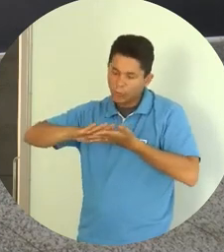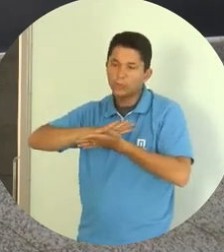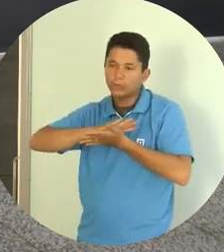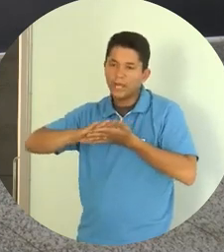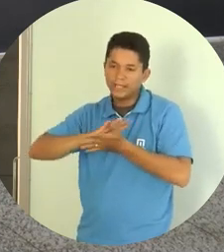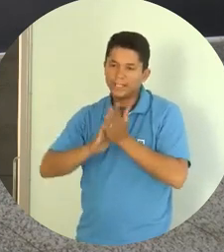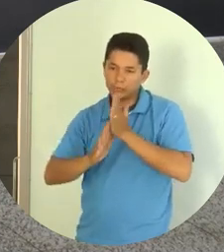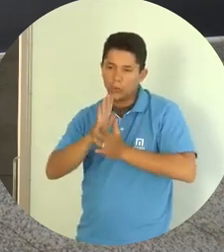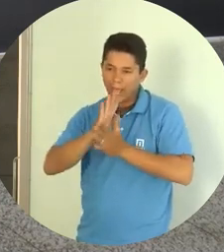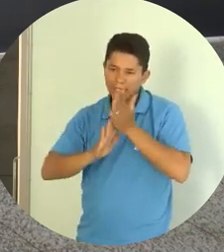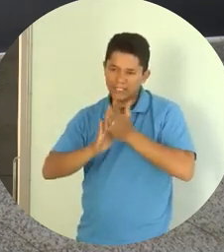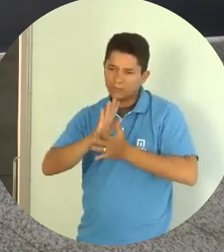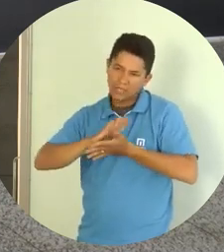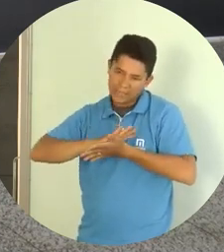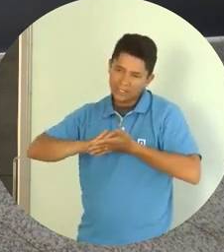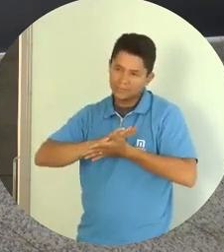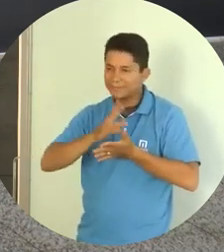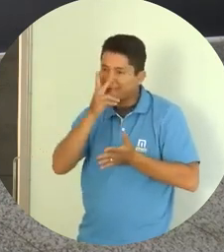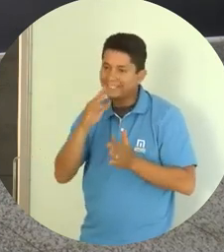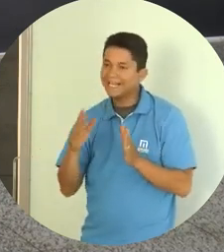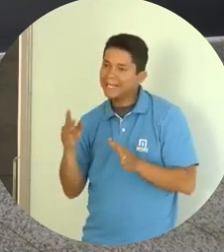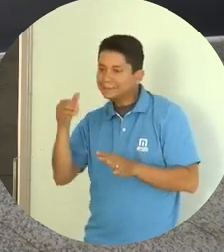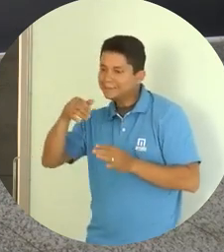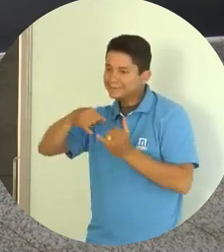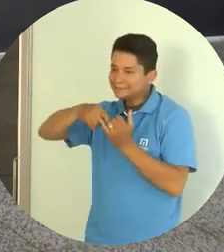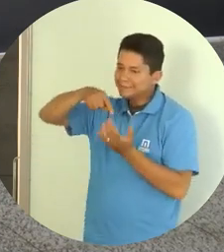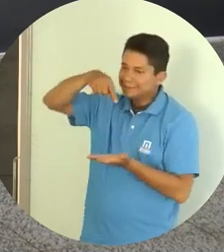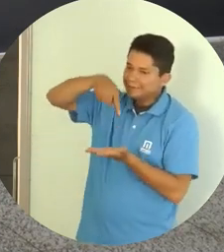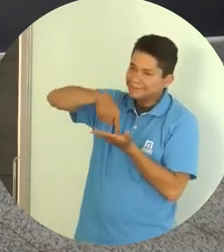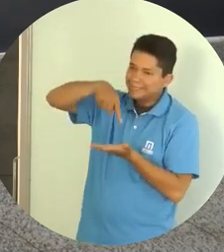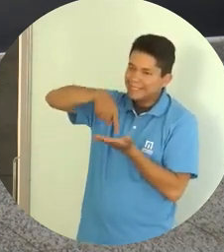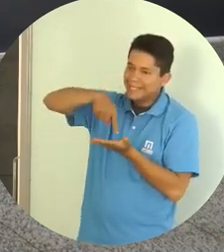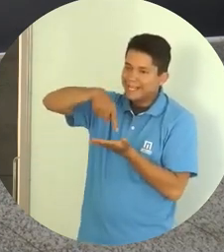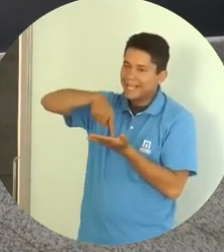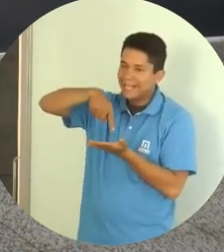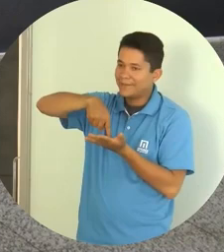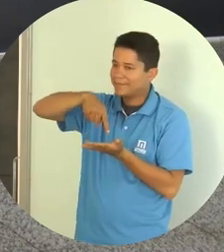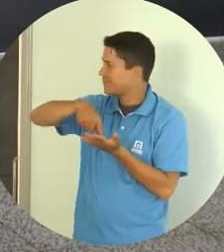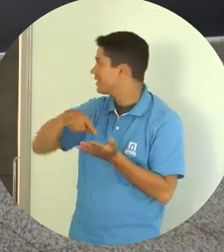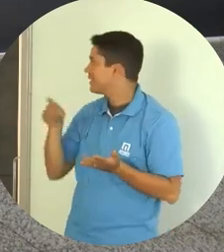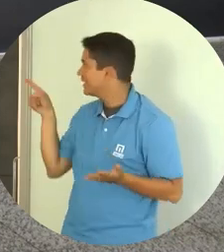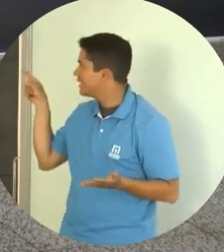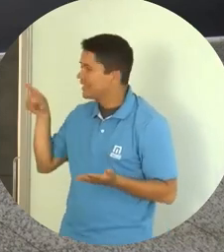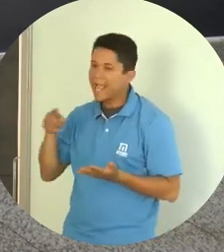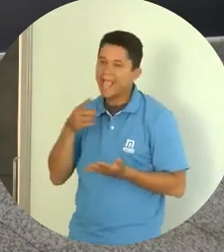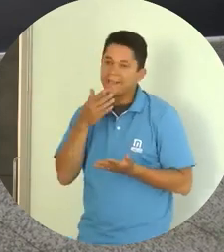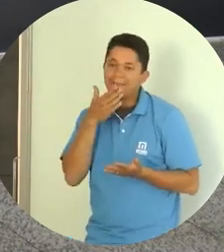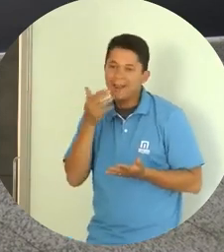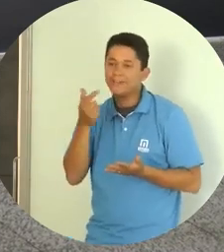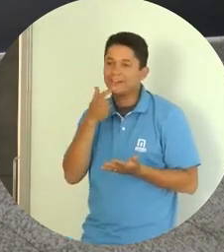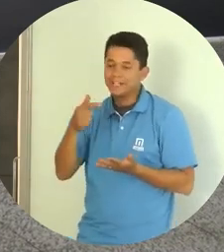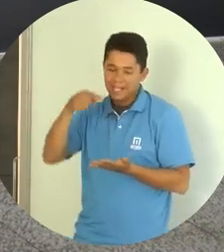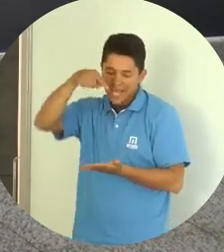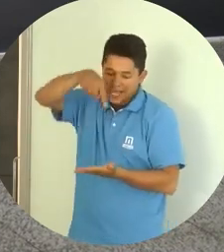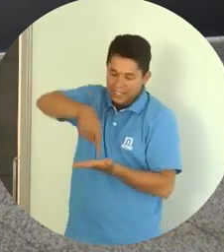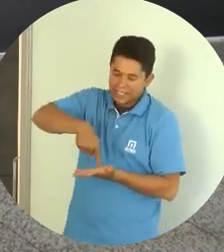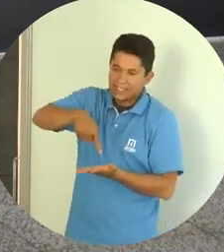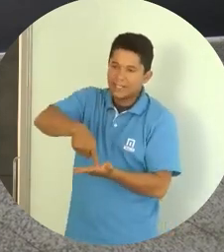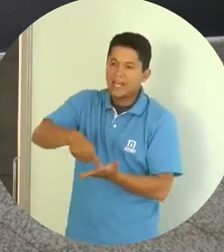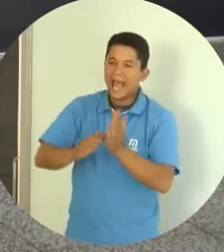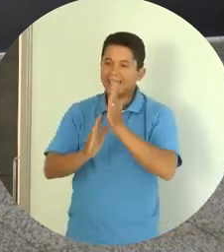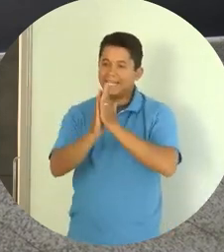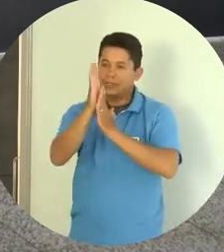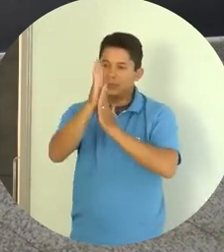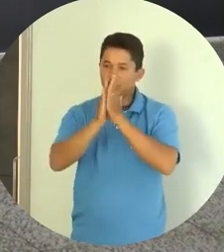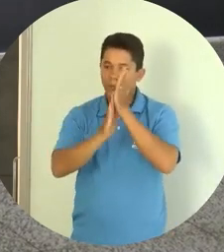obra, é interessante ver que o tempo de perfuração e de execução, né, vai ser menor, e isso pode ser um